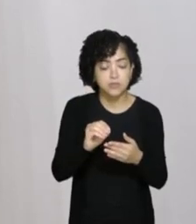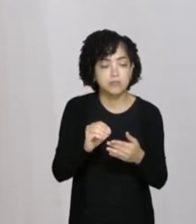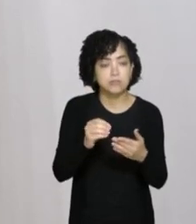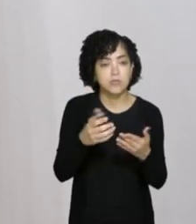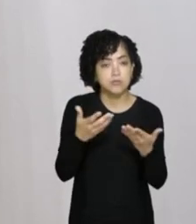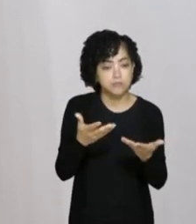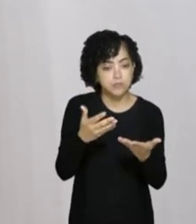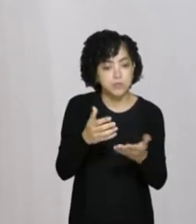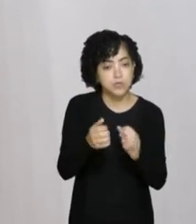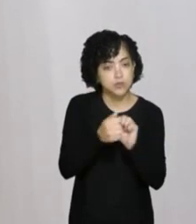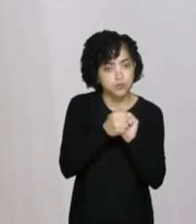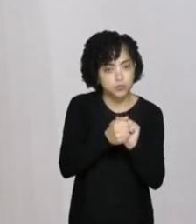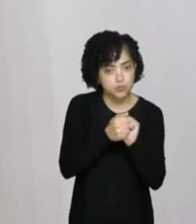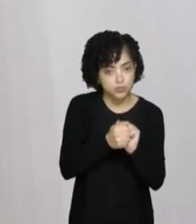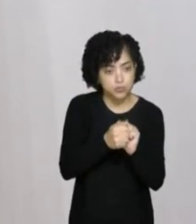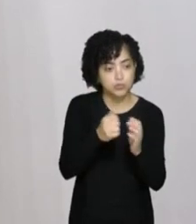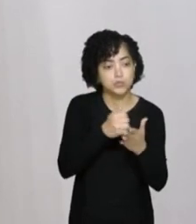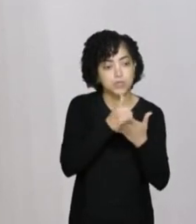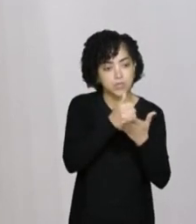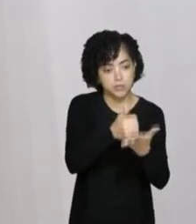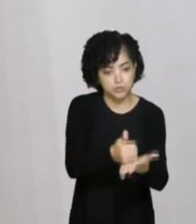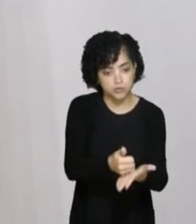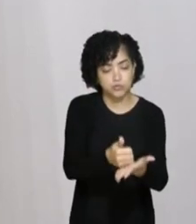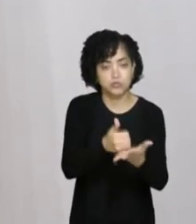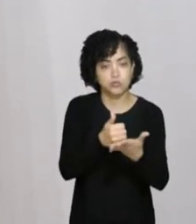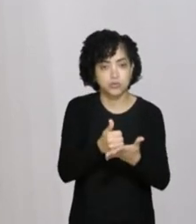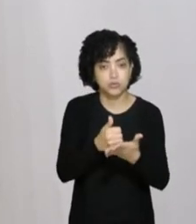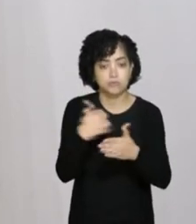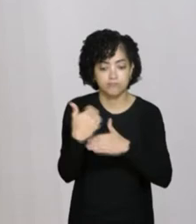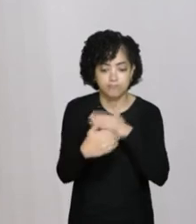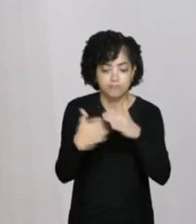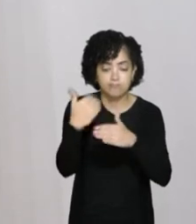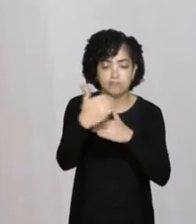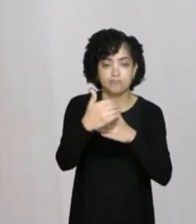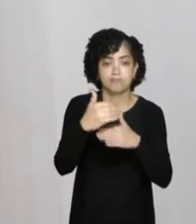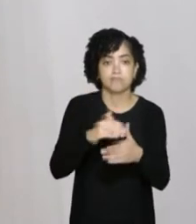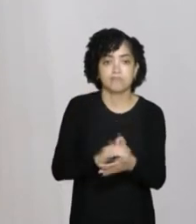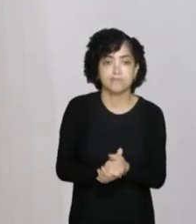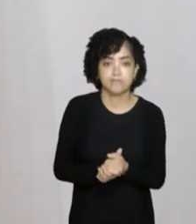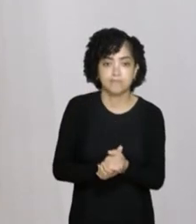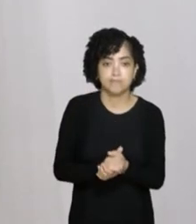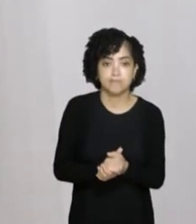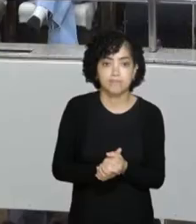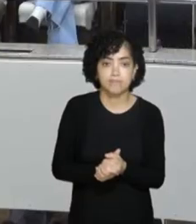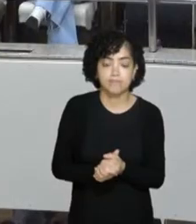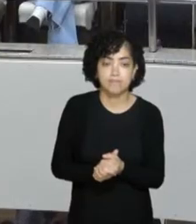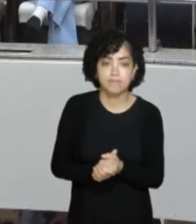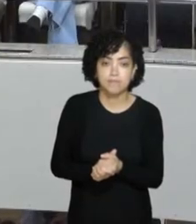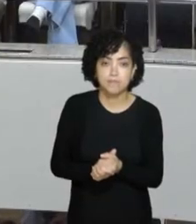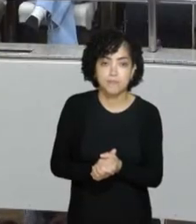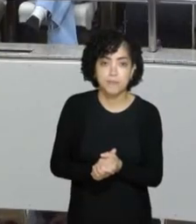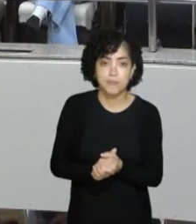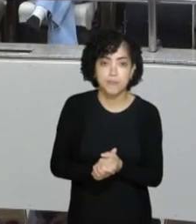Assembleia que contribua para o crescimento e desenvolvimento de todo o nosso Estado. Um grande abraço a todos.